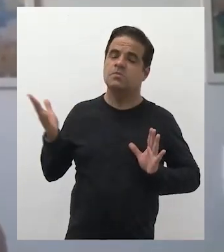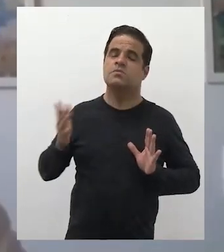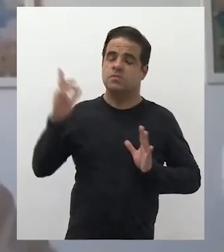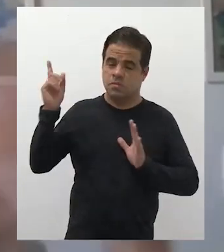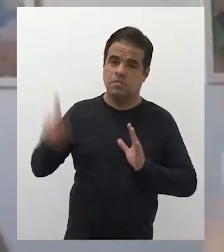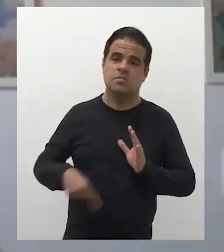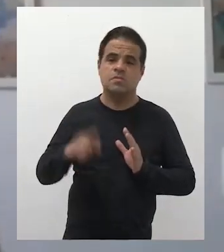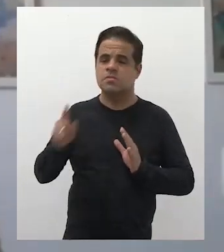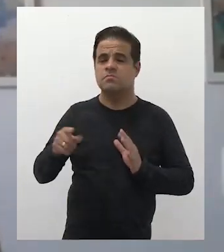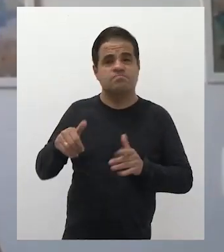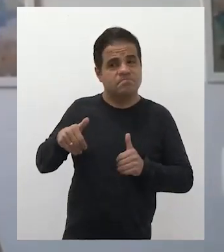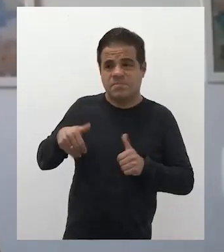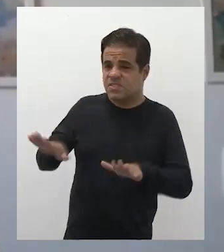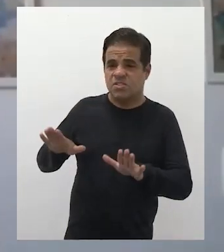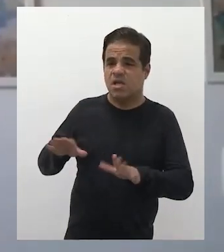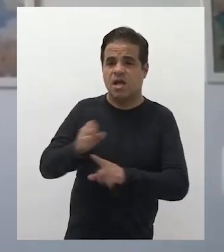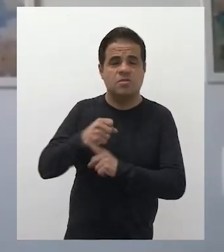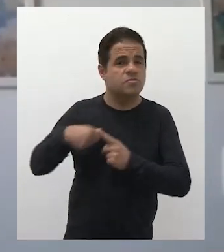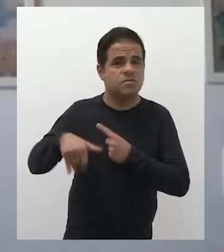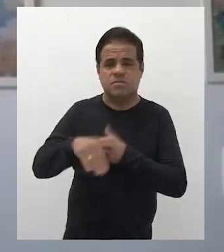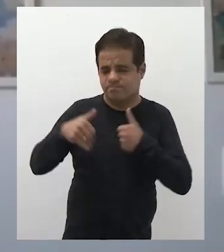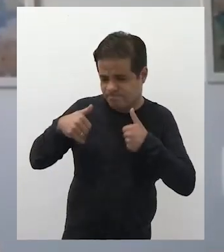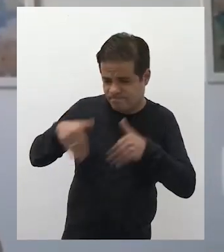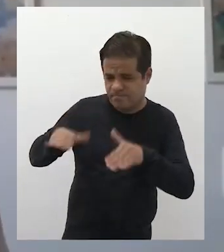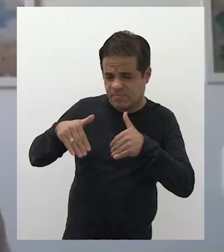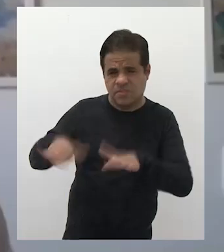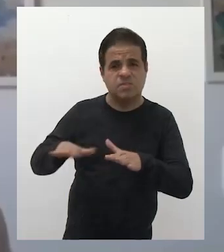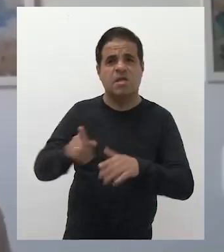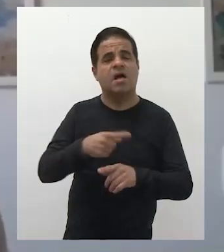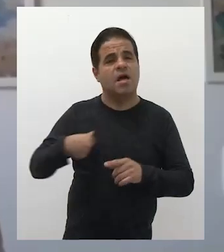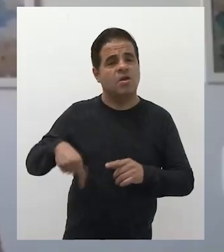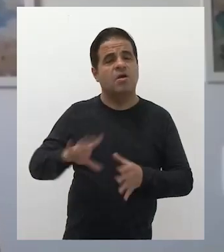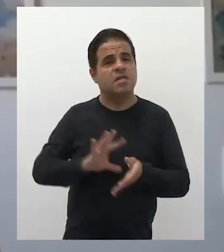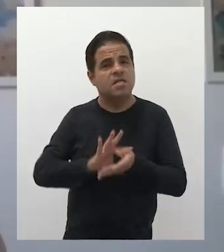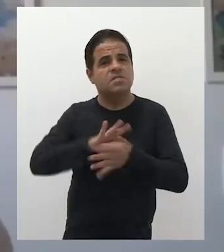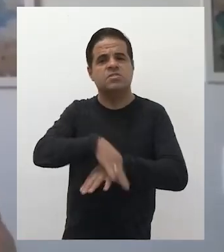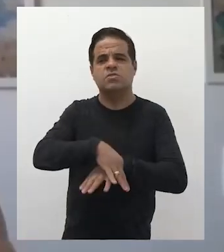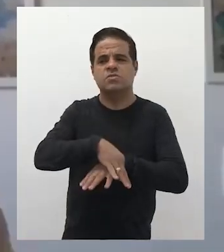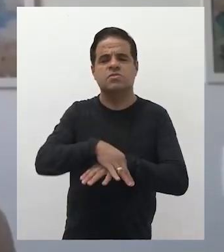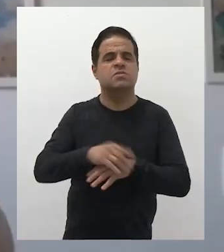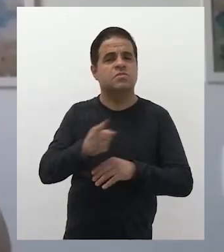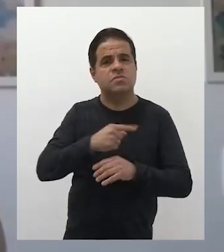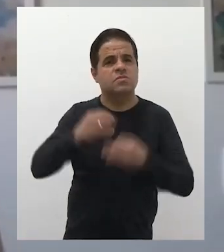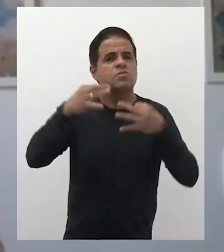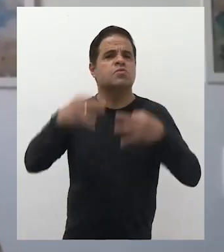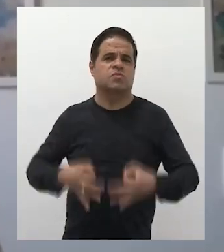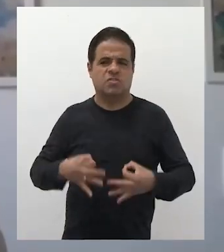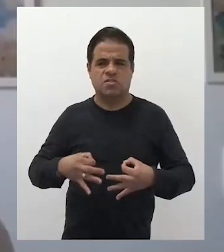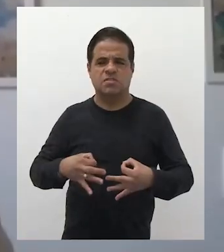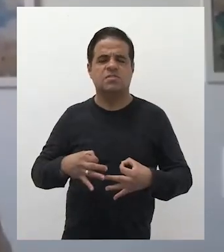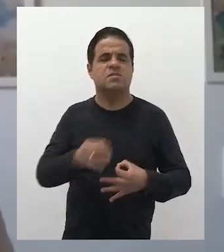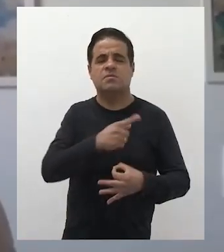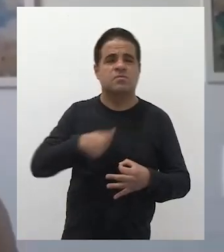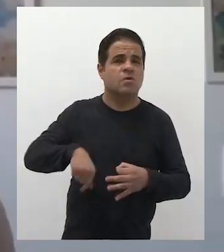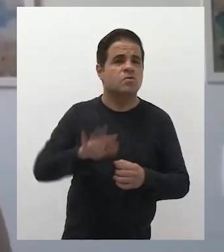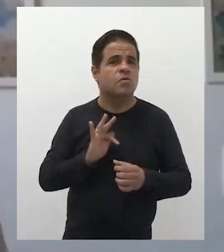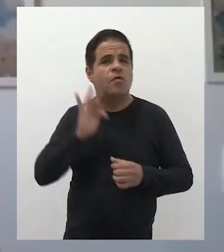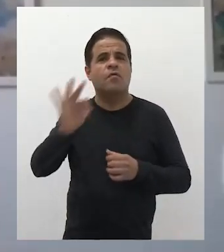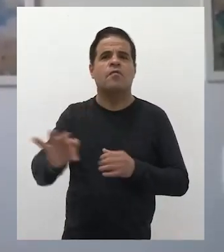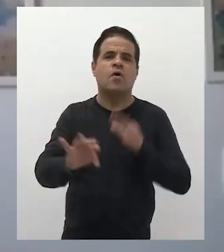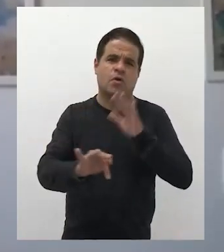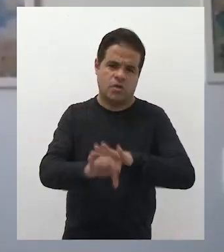seria deixar a sociedade, deixar a nossa segurança, deixar a justiça, deixar o